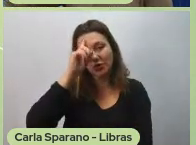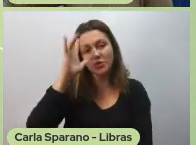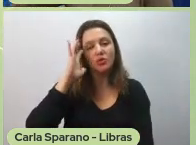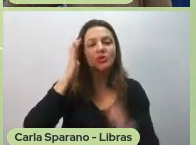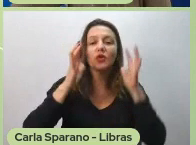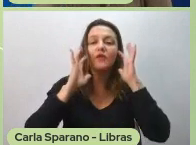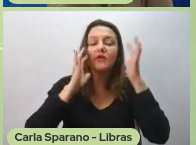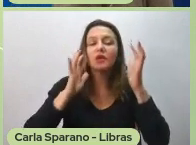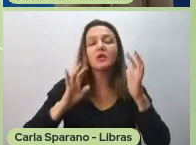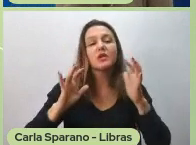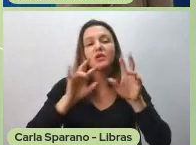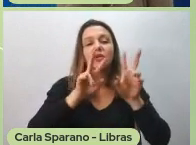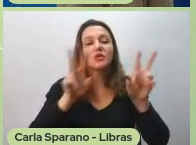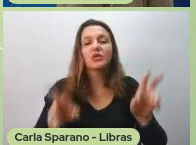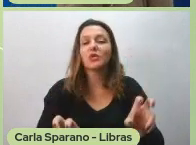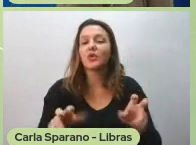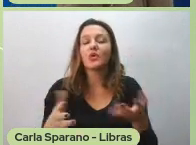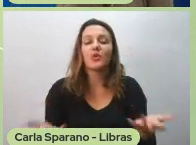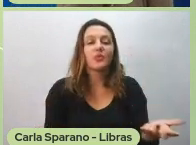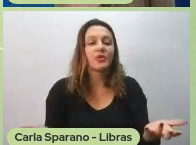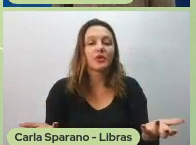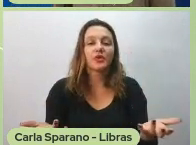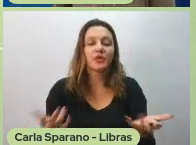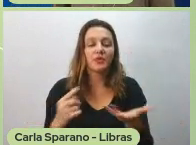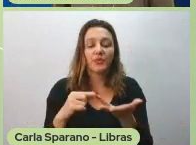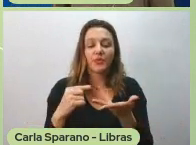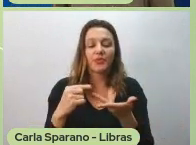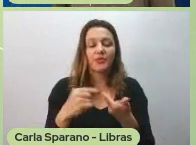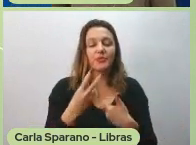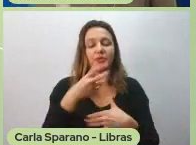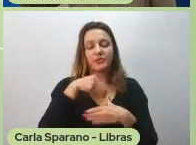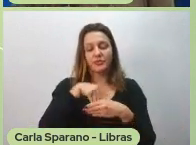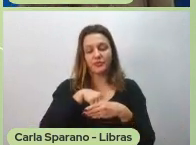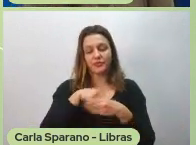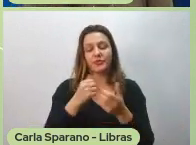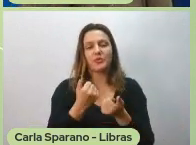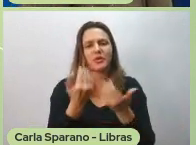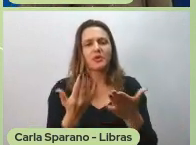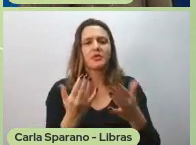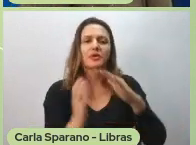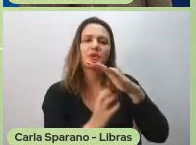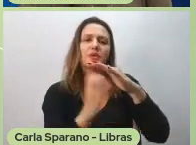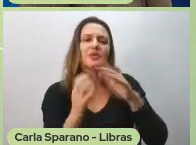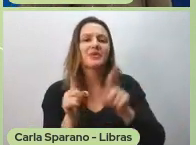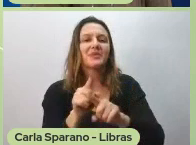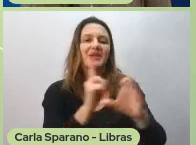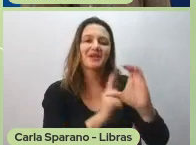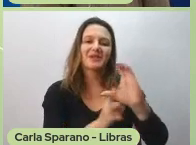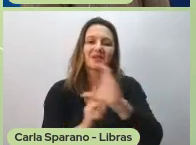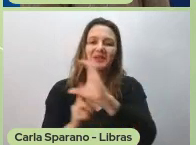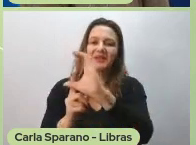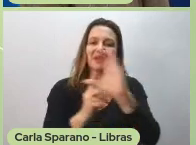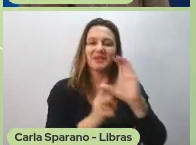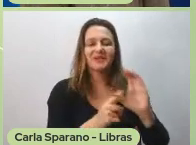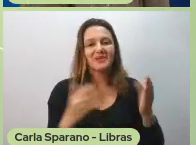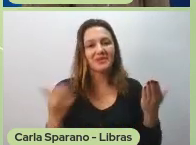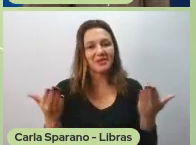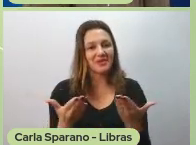questões de dinâmica interna, mas também para o cliente, né? Quantas mulheres não recebem hoje